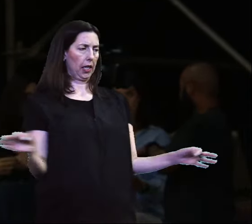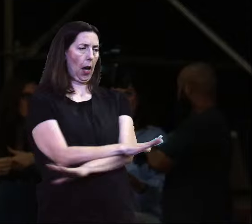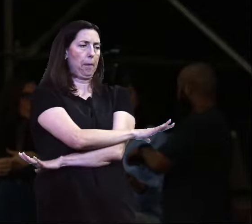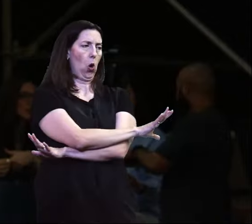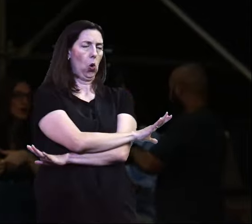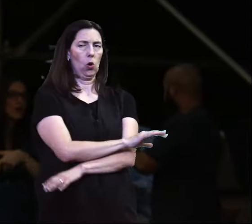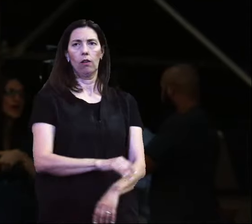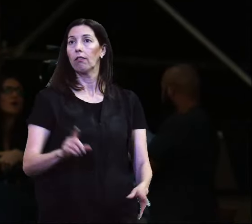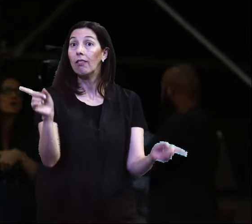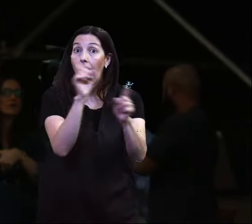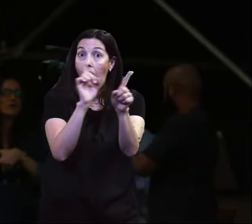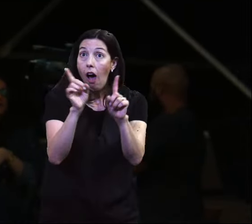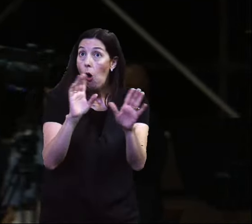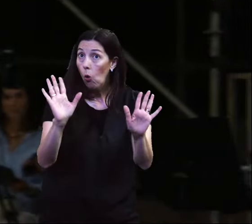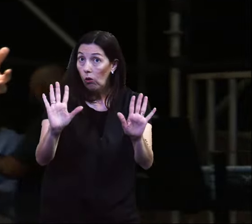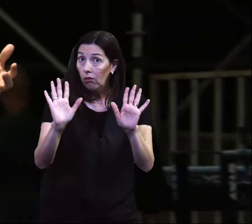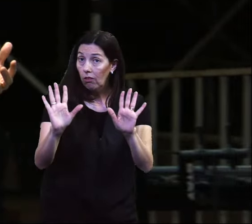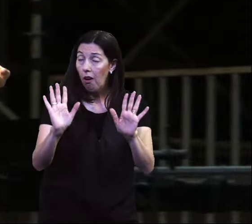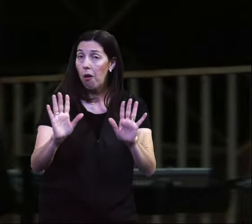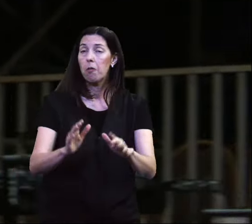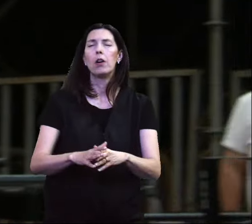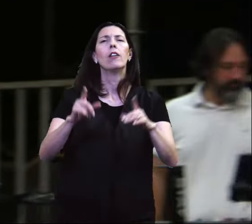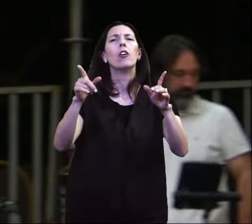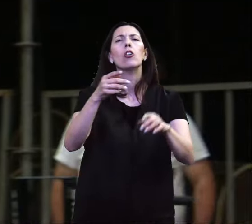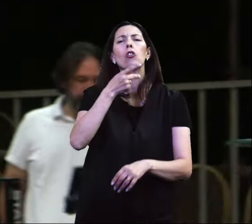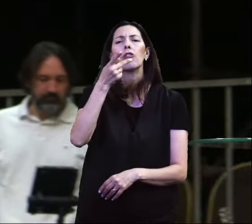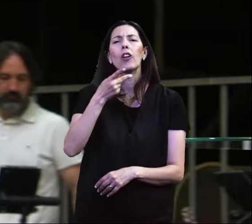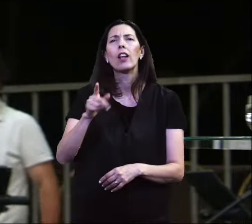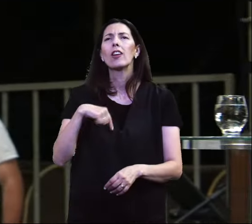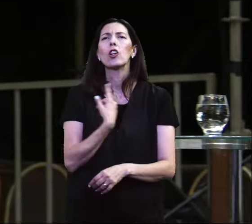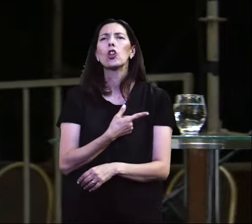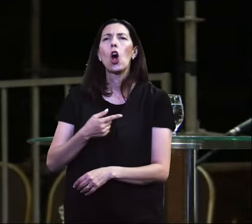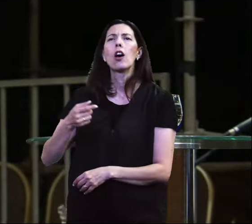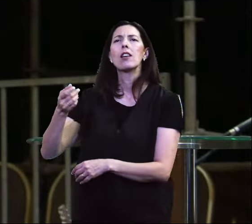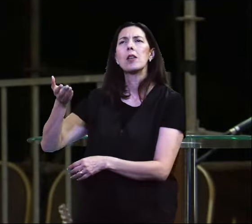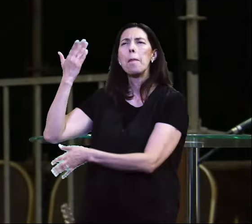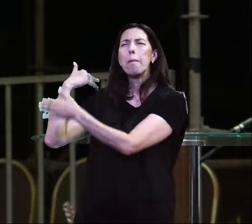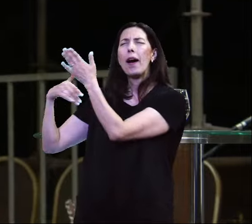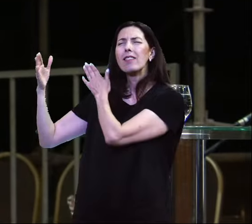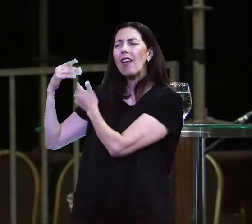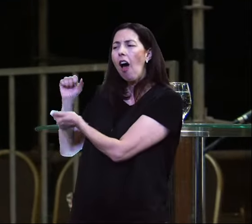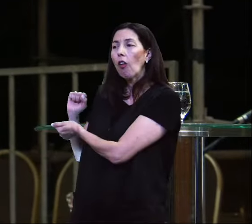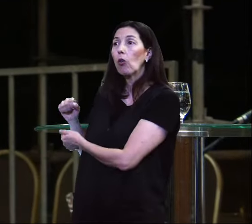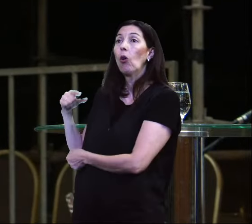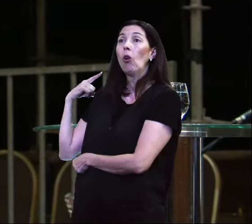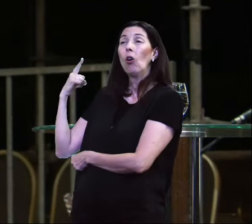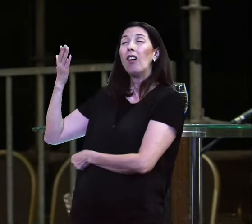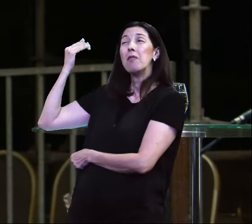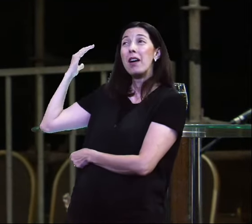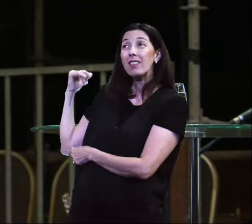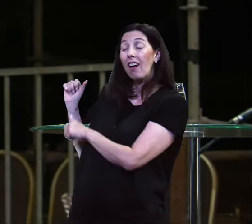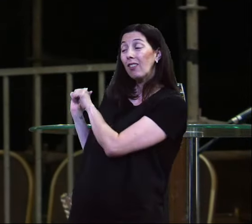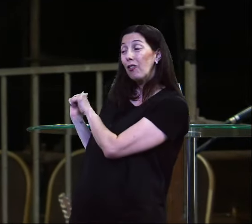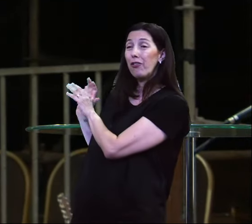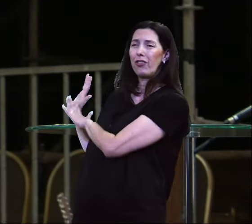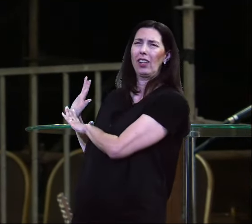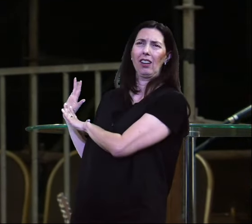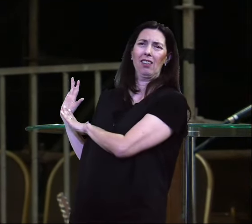falando isso. Eu só estou falando que a gente não pode ficar preso ao que Deus já